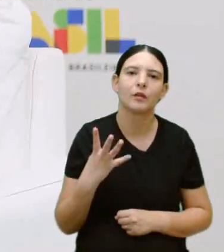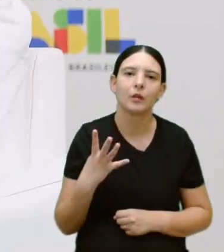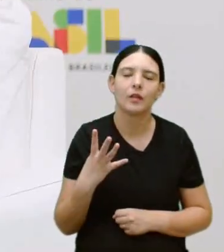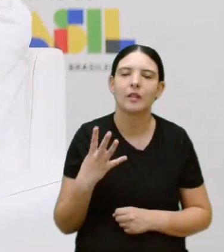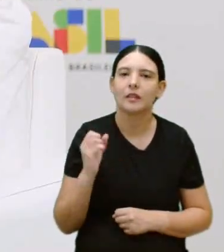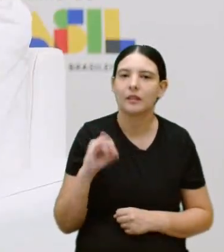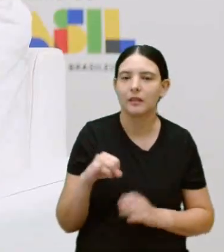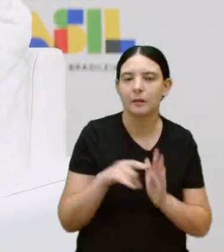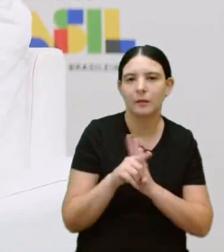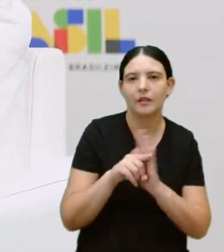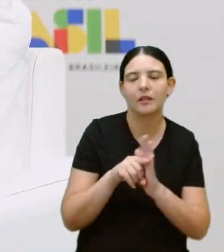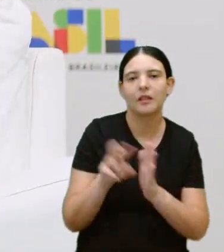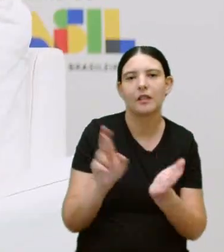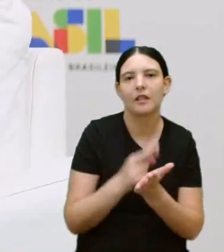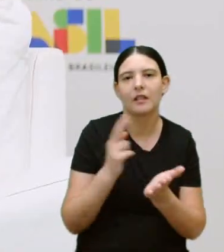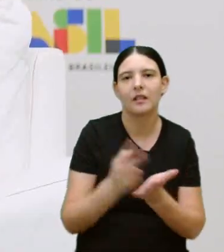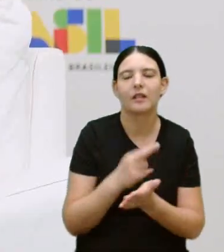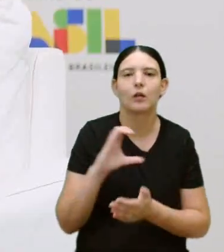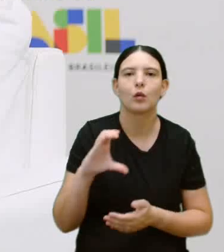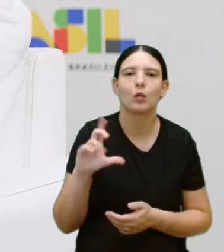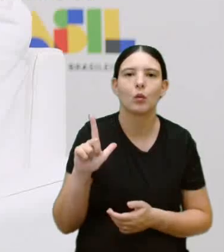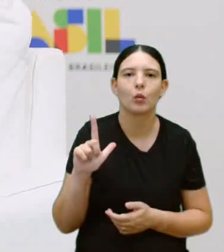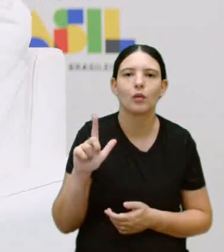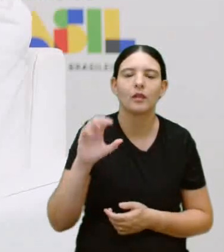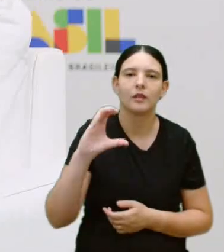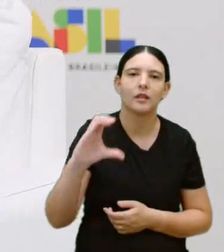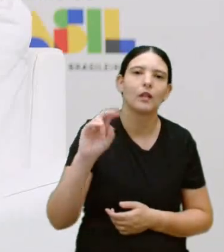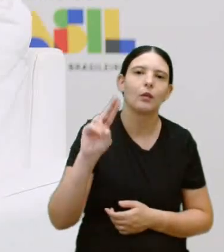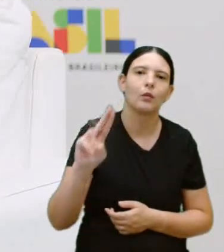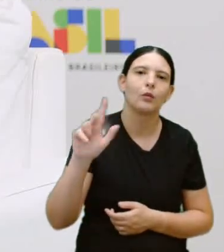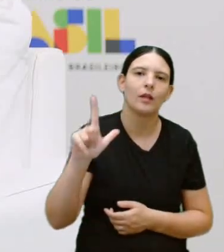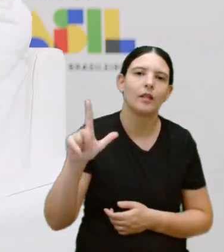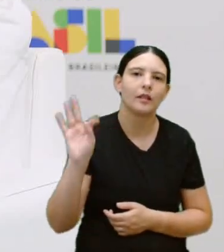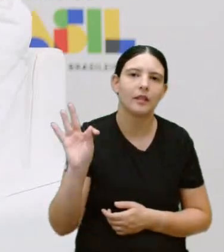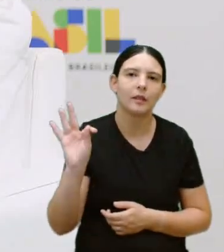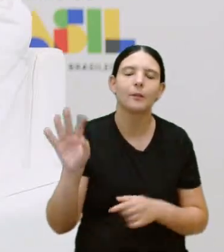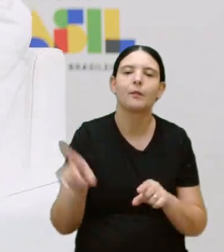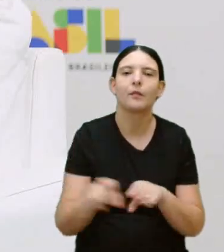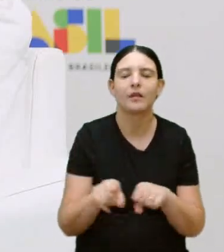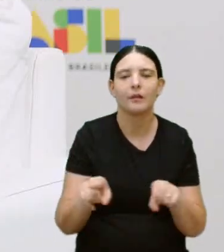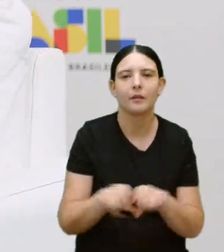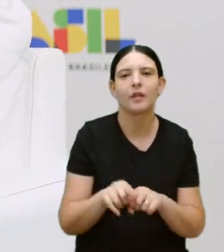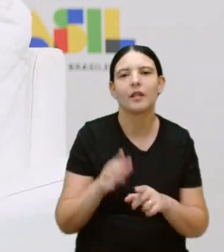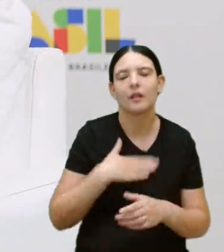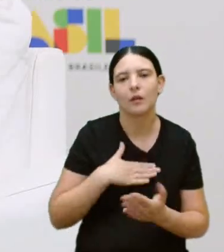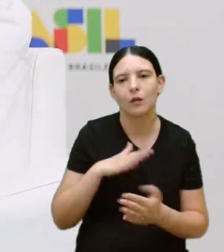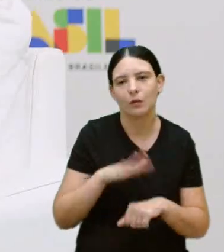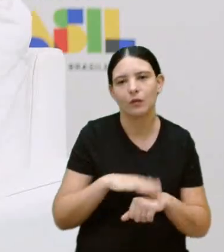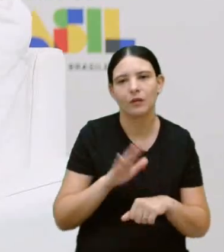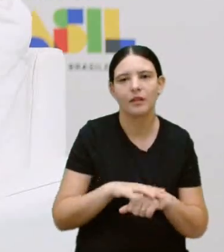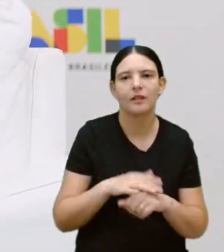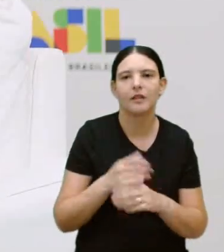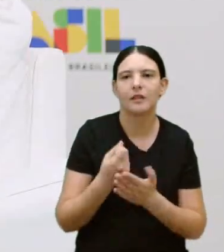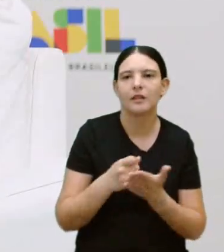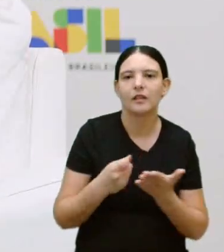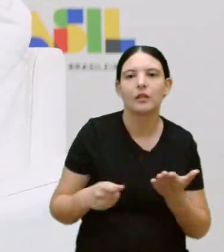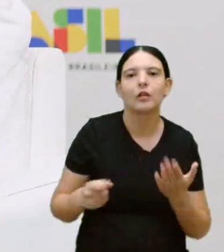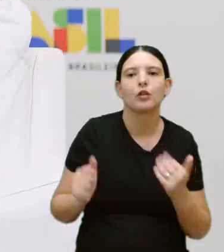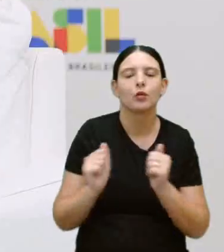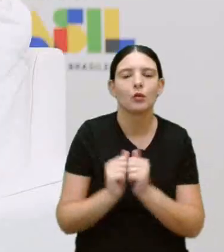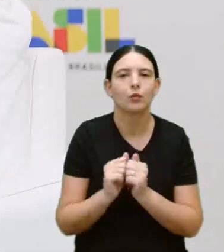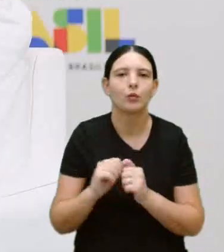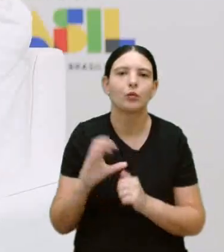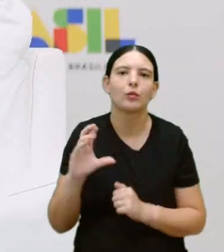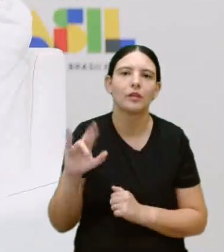revista Cult, C-U-L-T, revista Cult, eu fiz um dossiê com Christian Dunker, a Geni